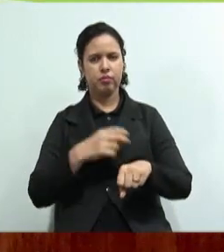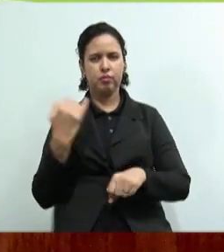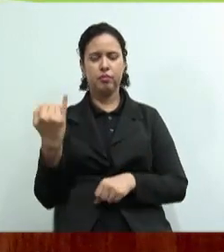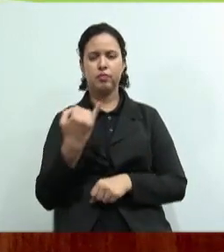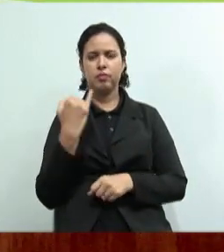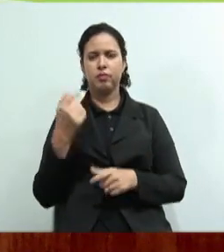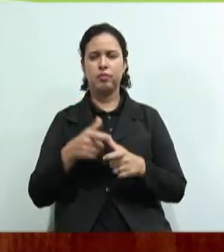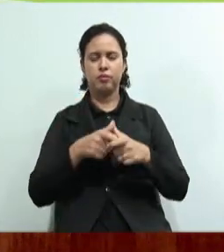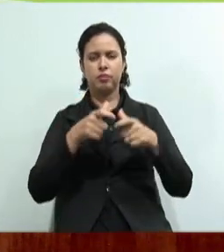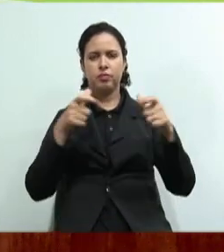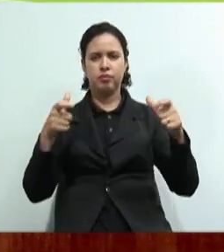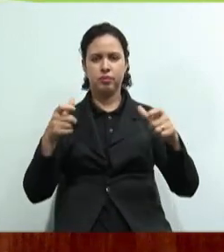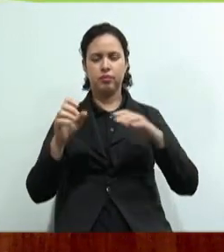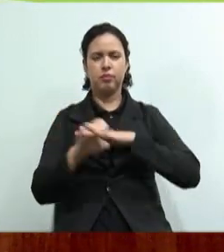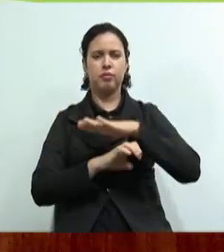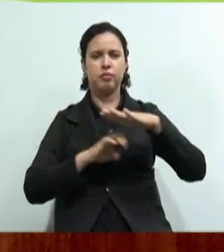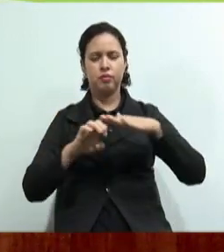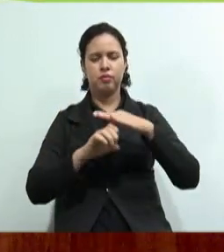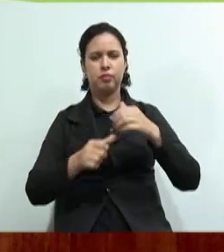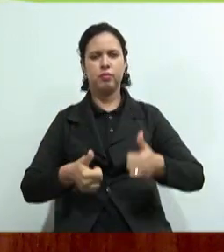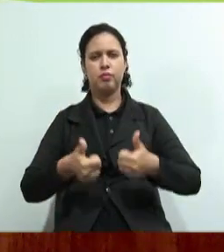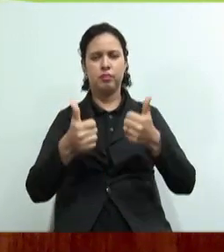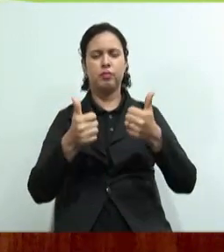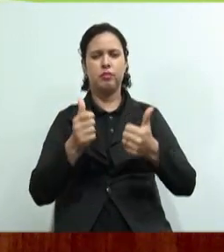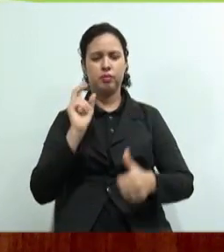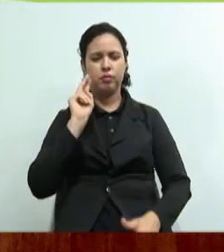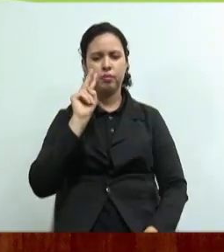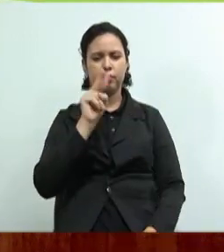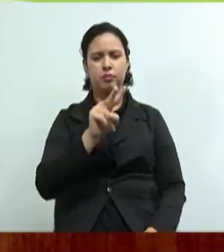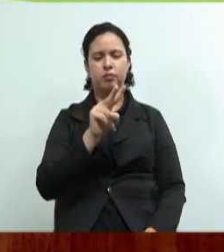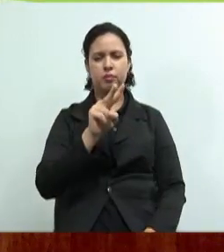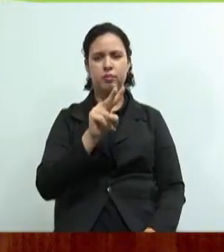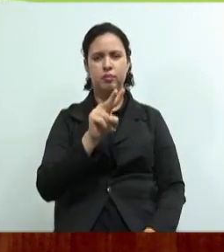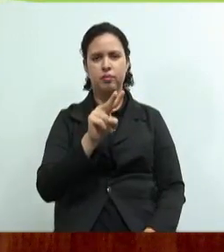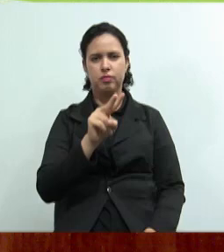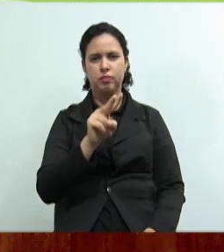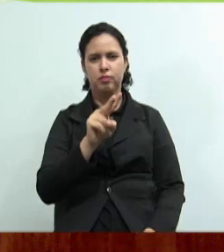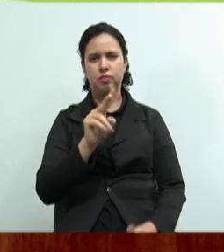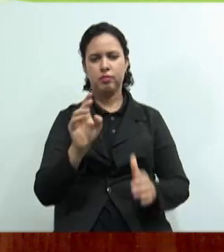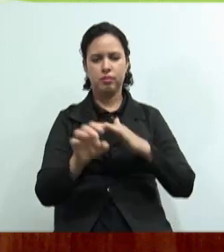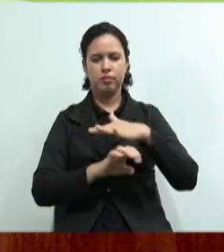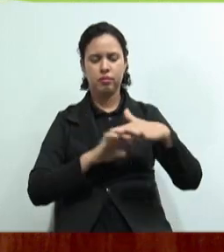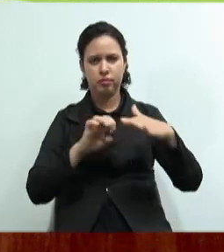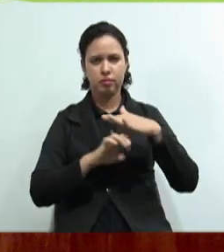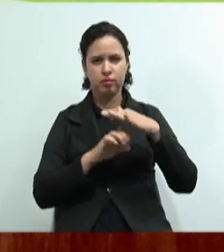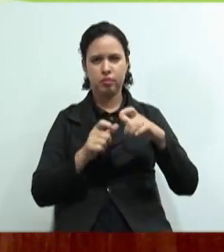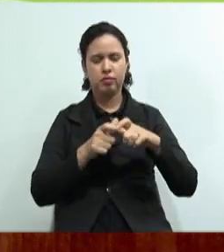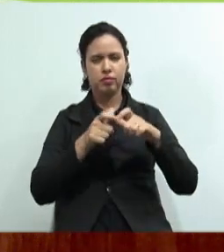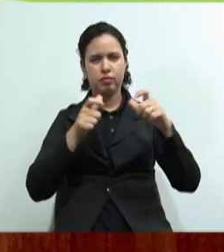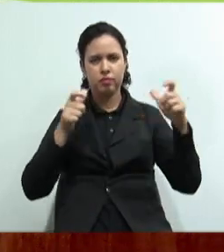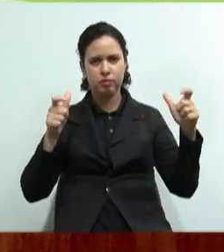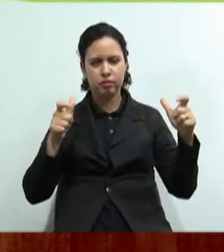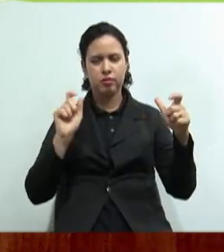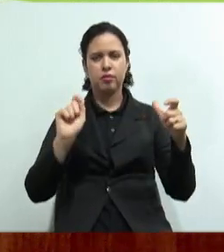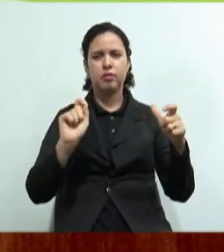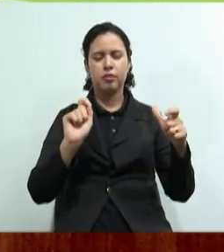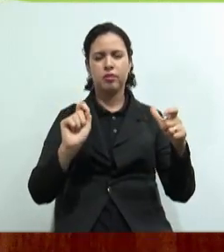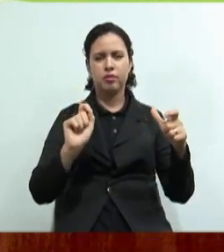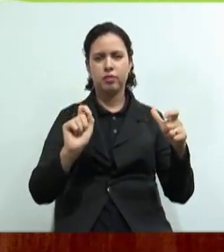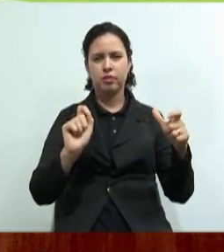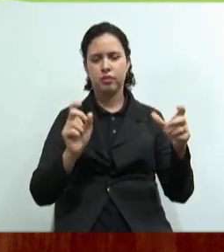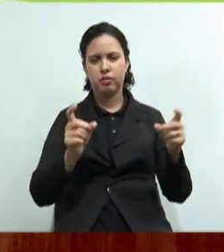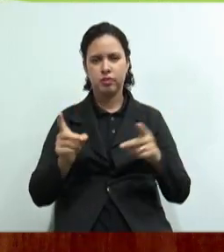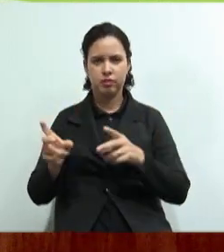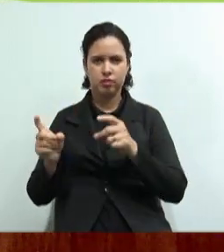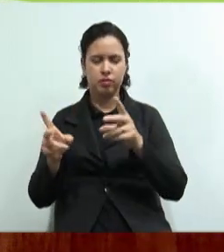para elas serem melhores vistas no mercado, principalmente empresas bem grandes que são fortes no comércio eletrônico.